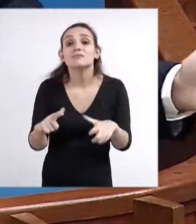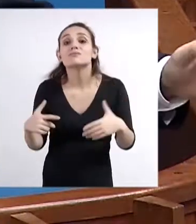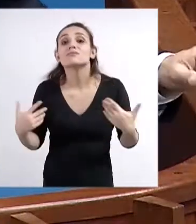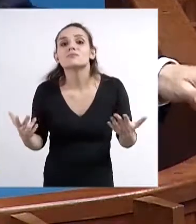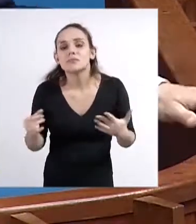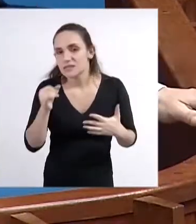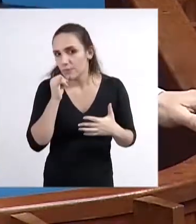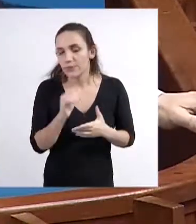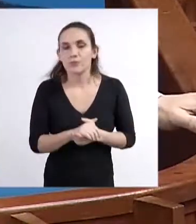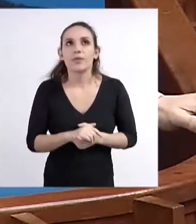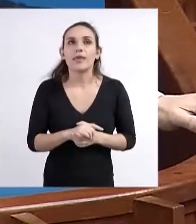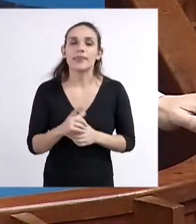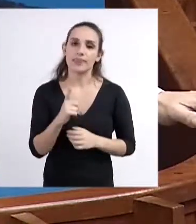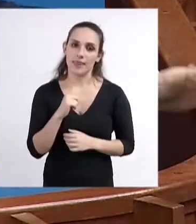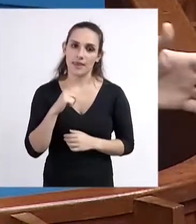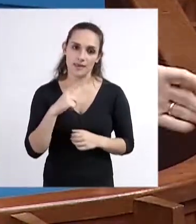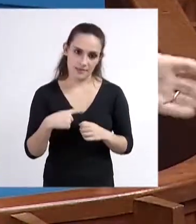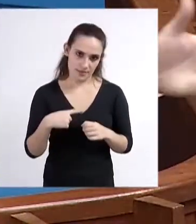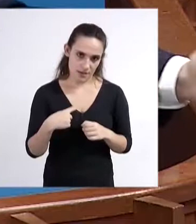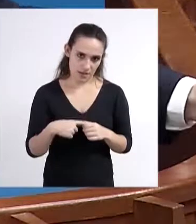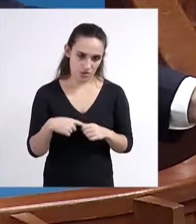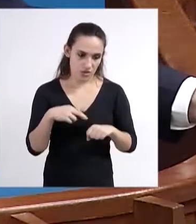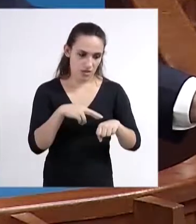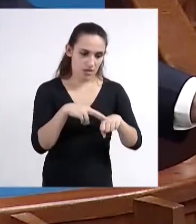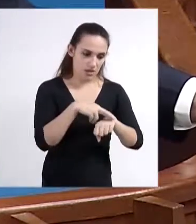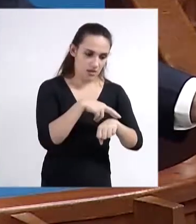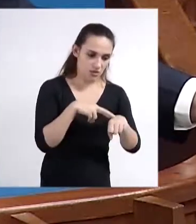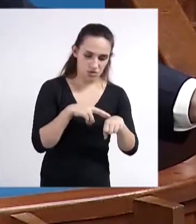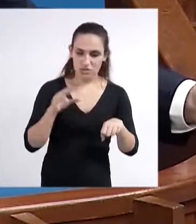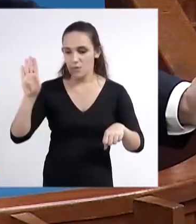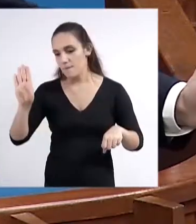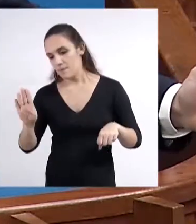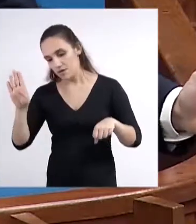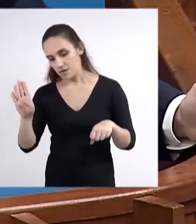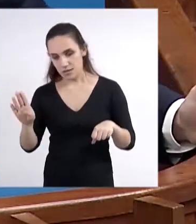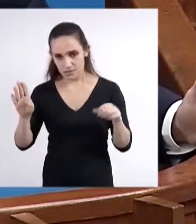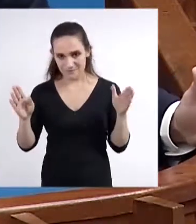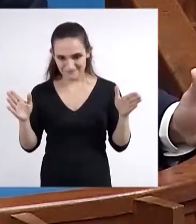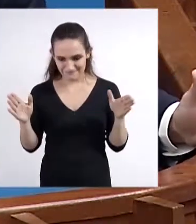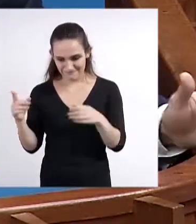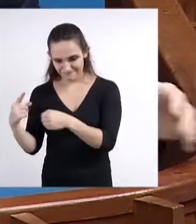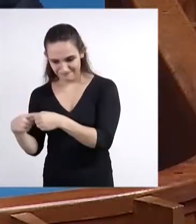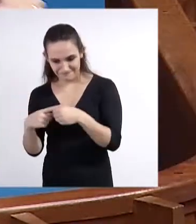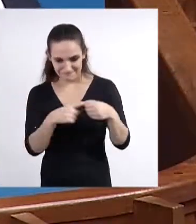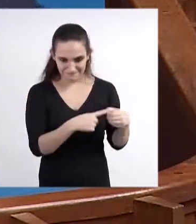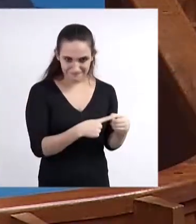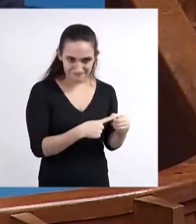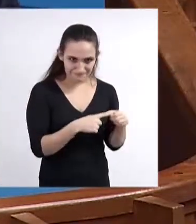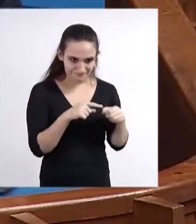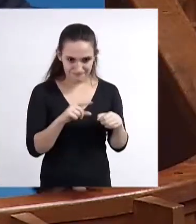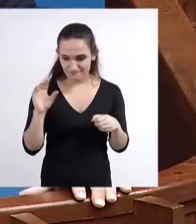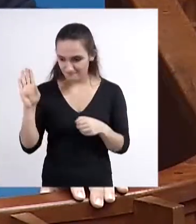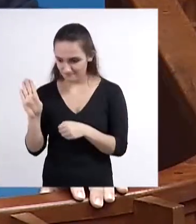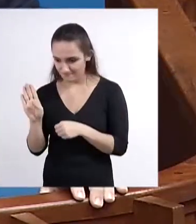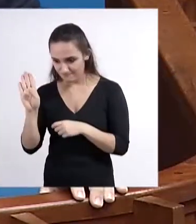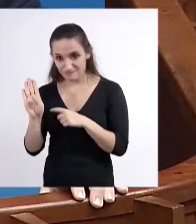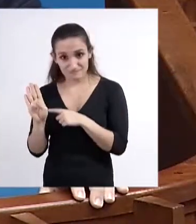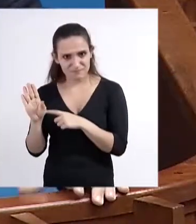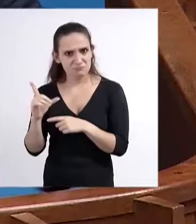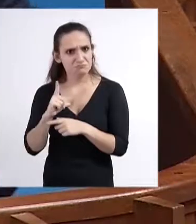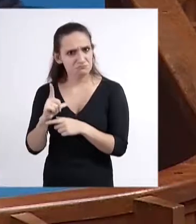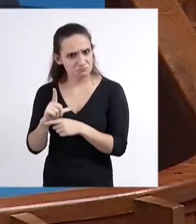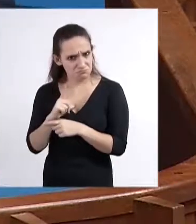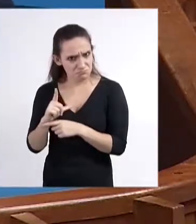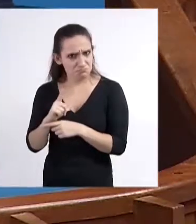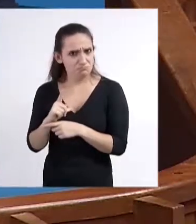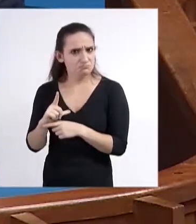problema, por exemplo, com Rochedo e Bandeirantes, onde Bandeirantes tem até uma unidade de